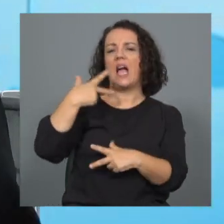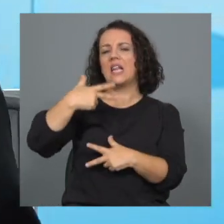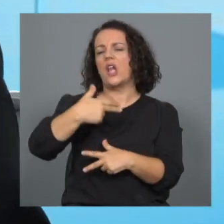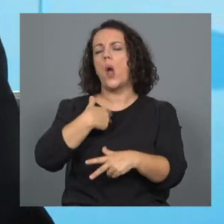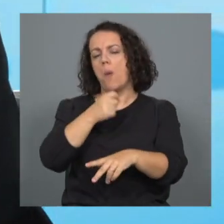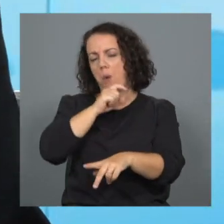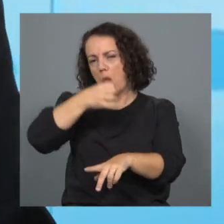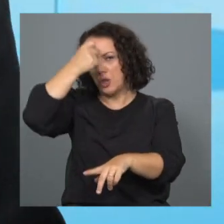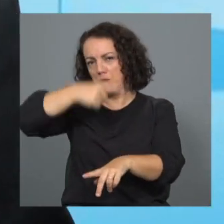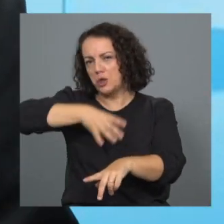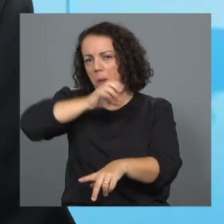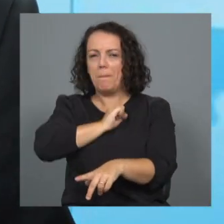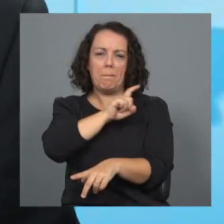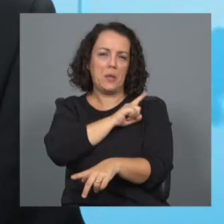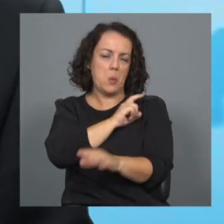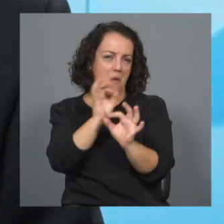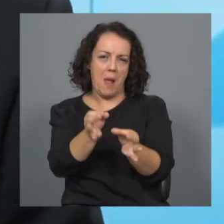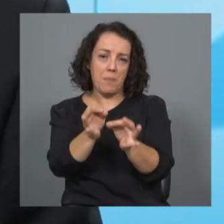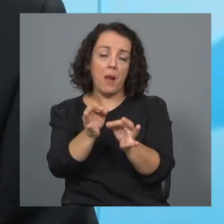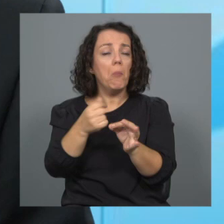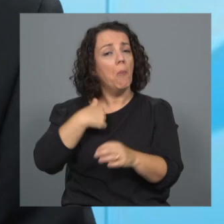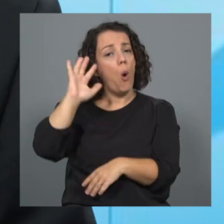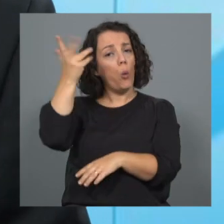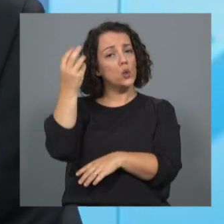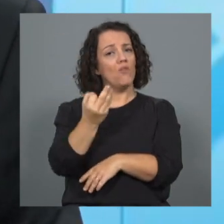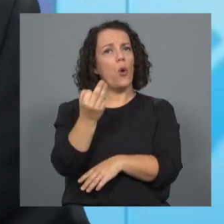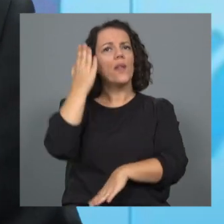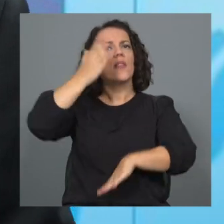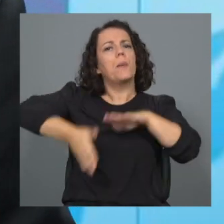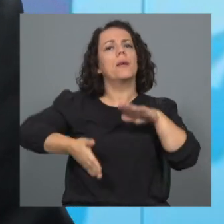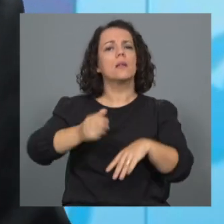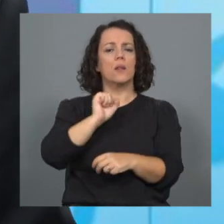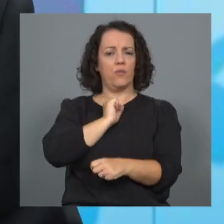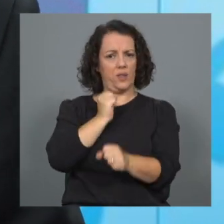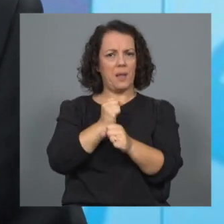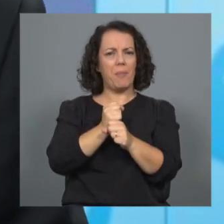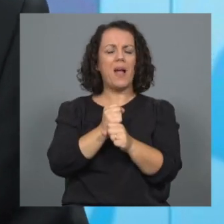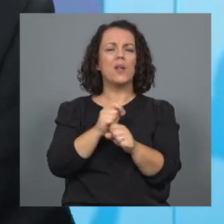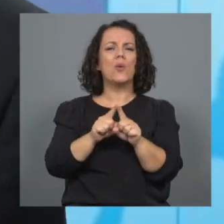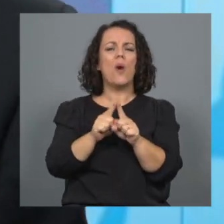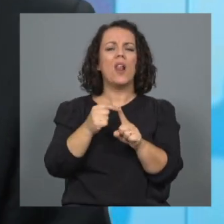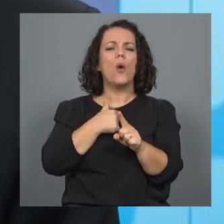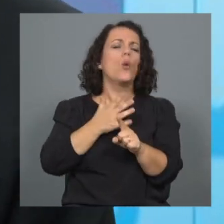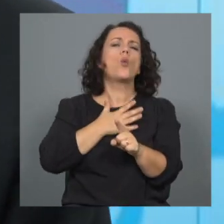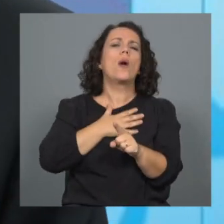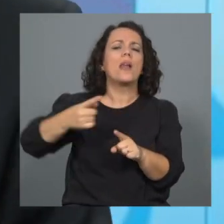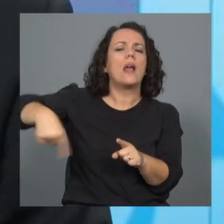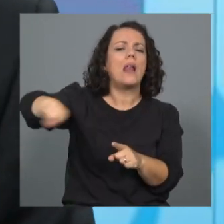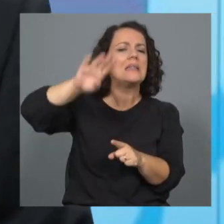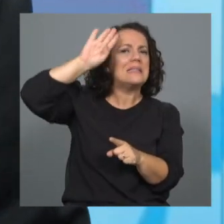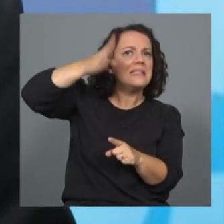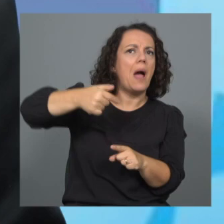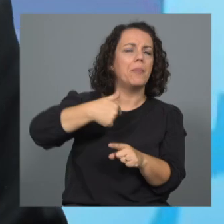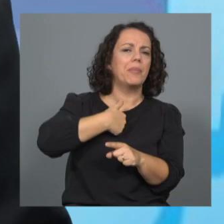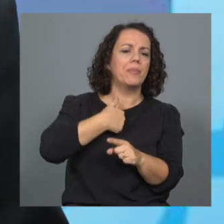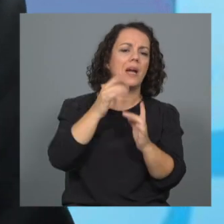vale a pena, não há muito tempo, mas em que passei por uma situação dessas, em que de repente eu no meu trabalho não queria que soubessem que eu era cristão e sobretudo que